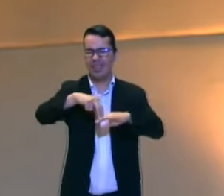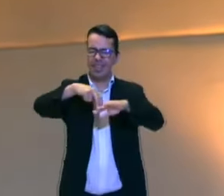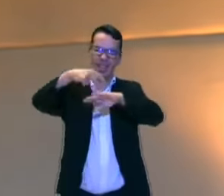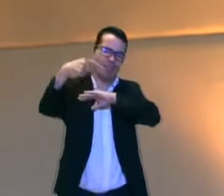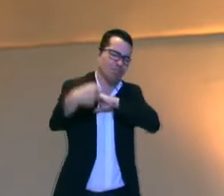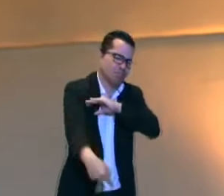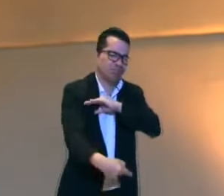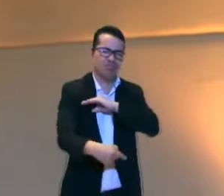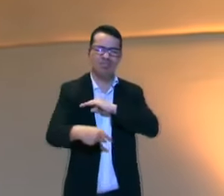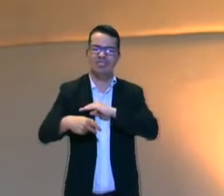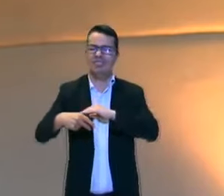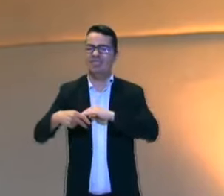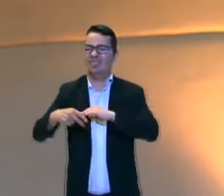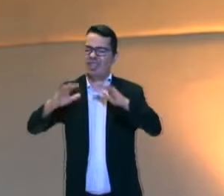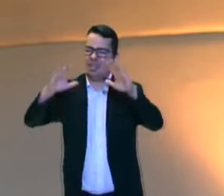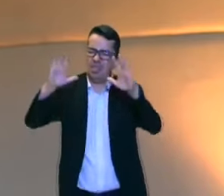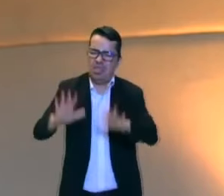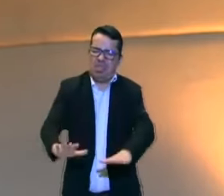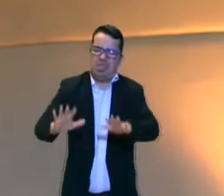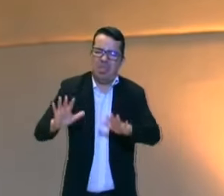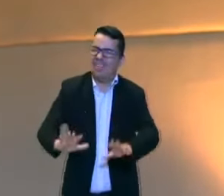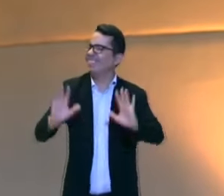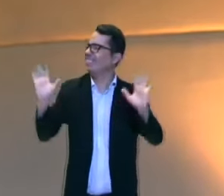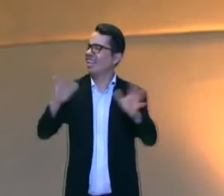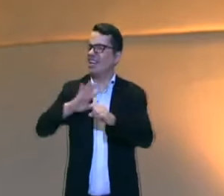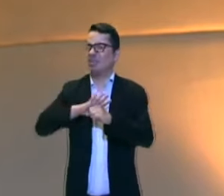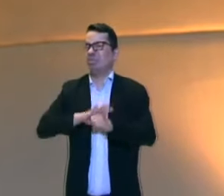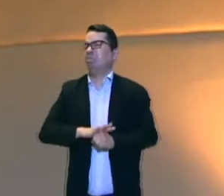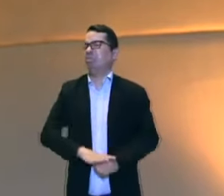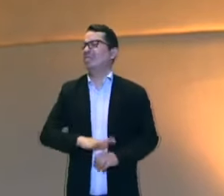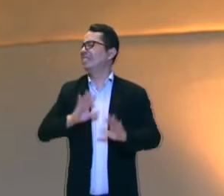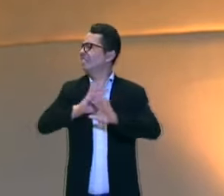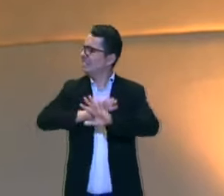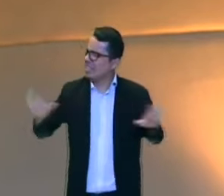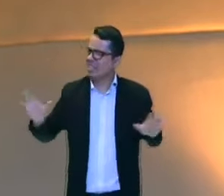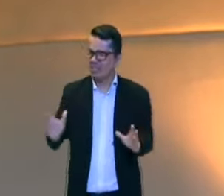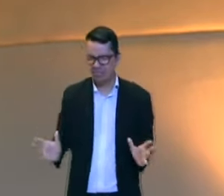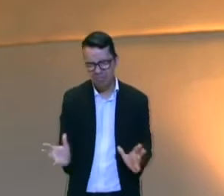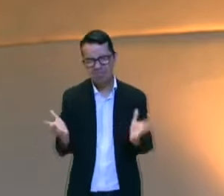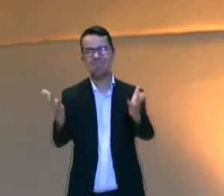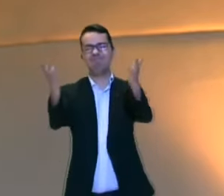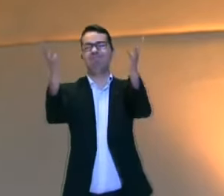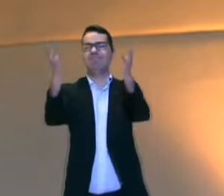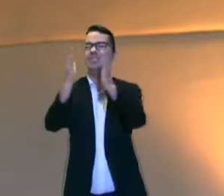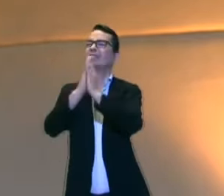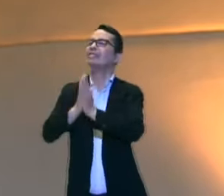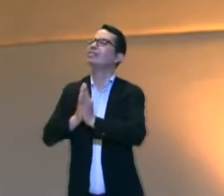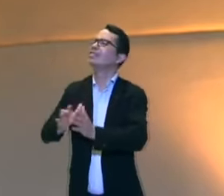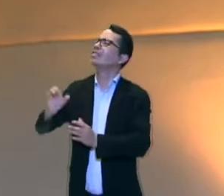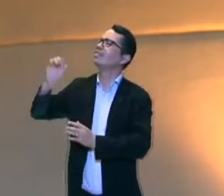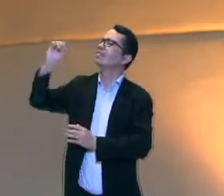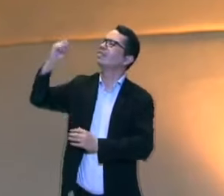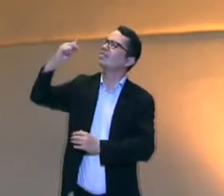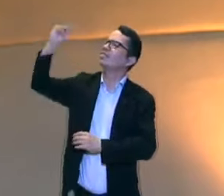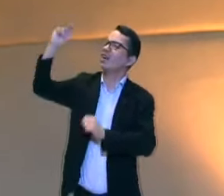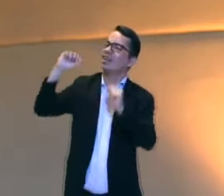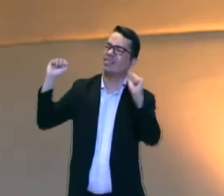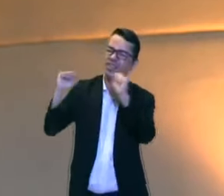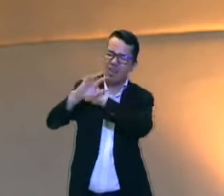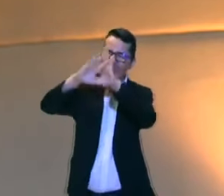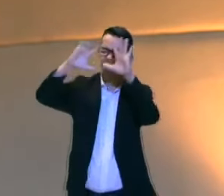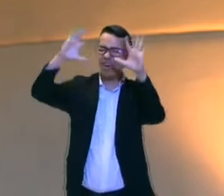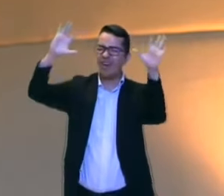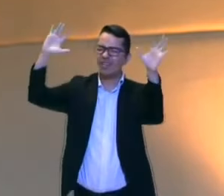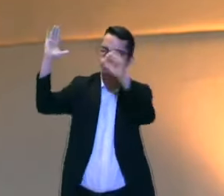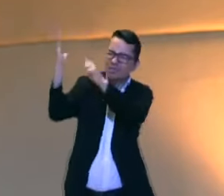baixo. Deus, que possamos ministrar em amor e que a tua glória se manifeste, que o teu poder seja